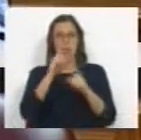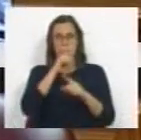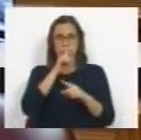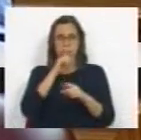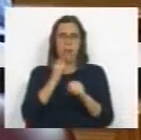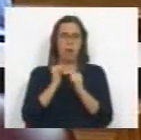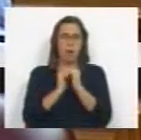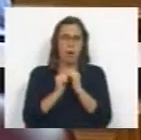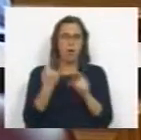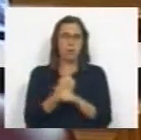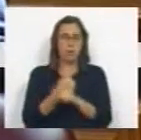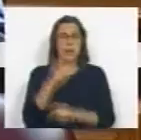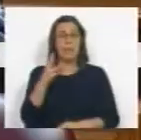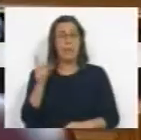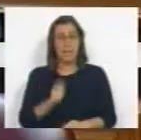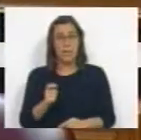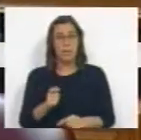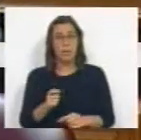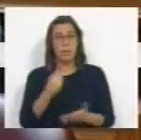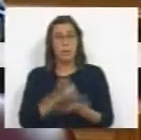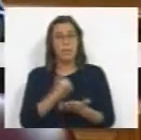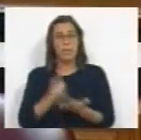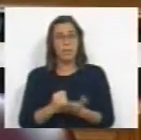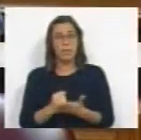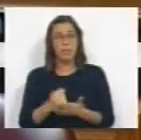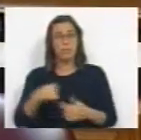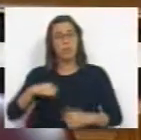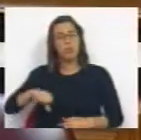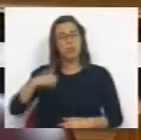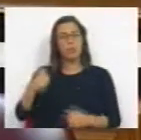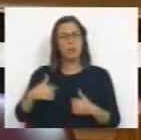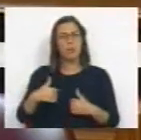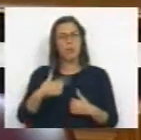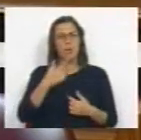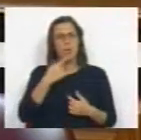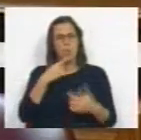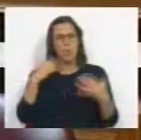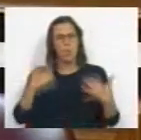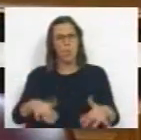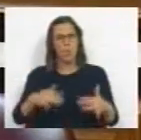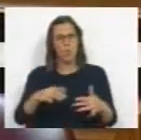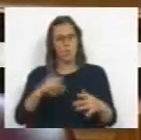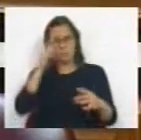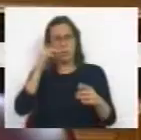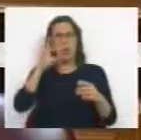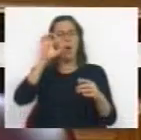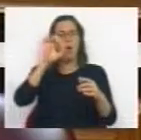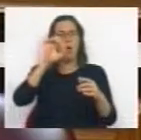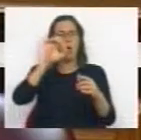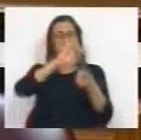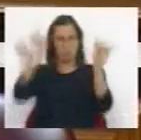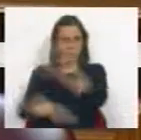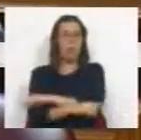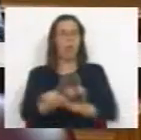burocrático para cerca de 3 meses pelo licenciamento é, no entendimento dos Verdes, demasiado ambicioso, porque quando nós passamos do 80 para o